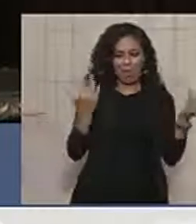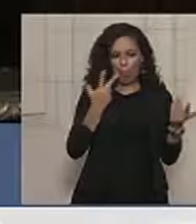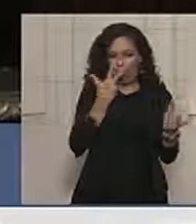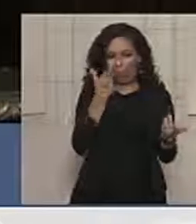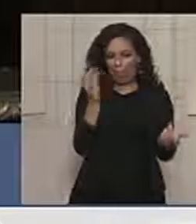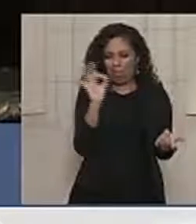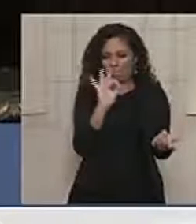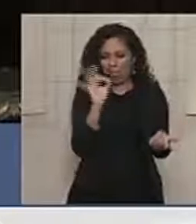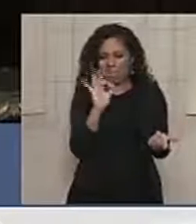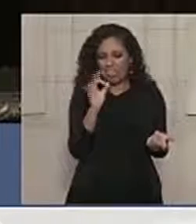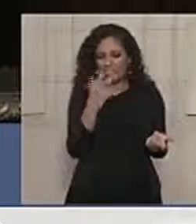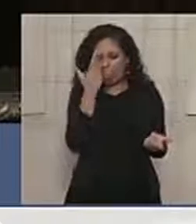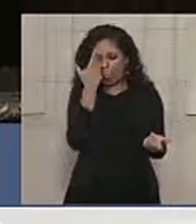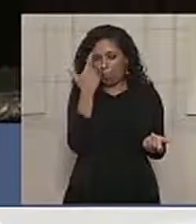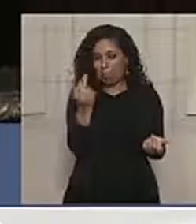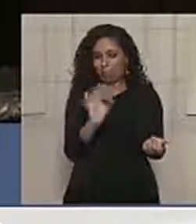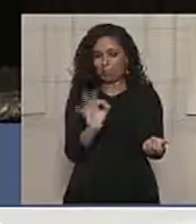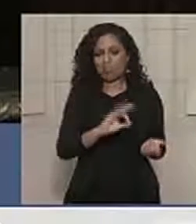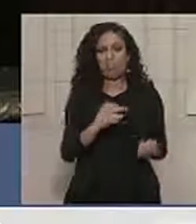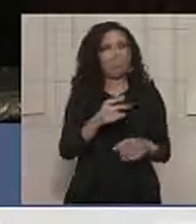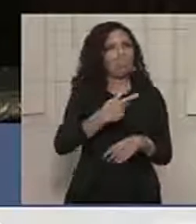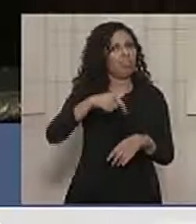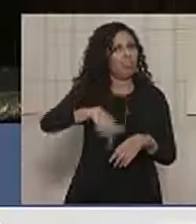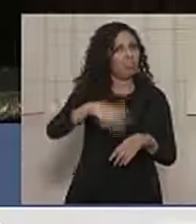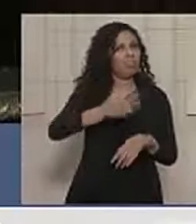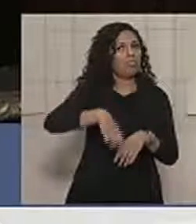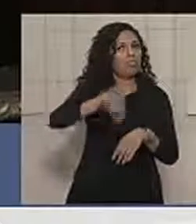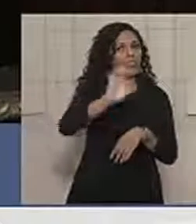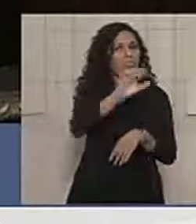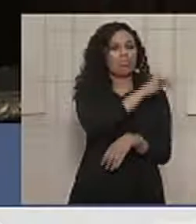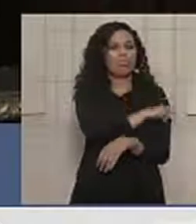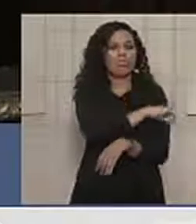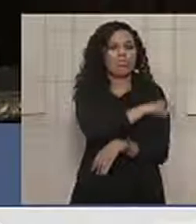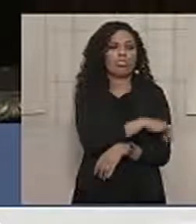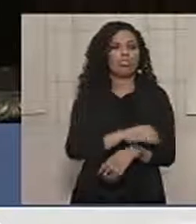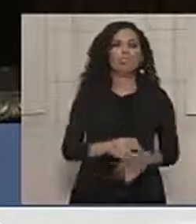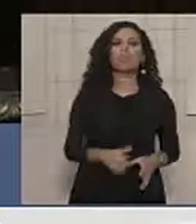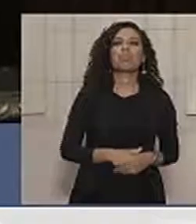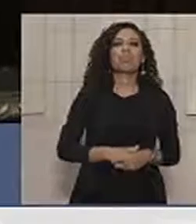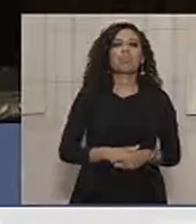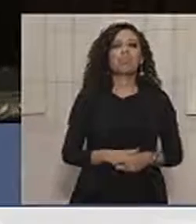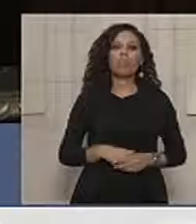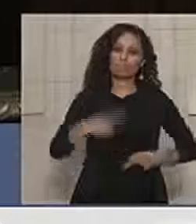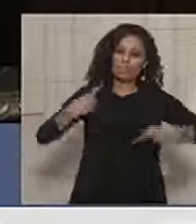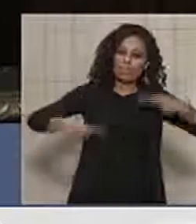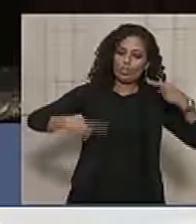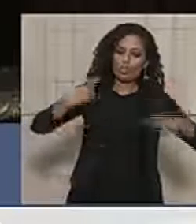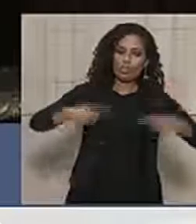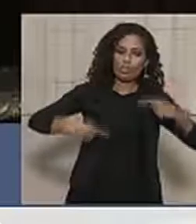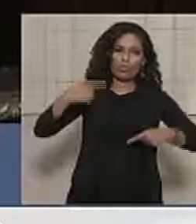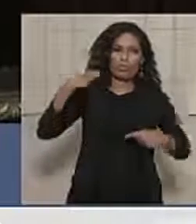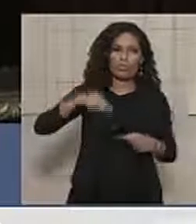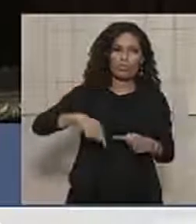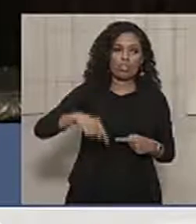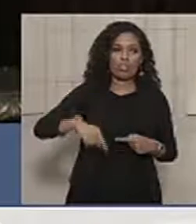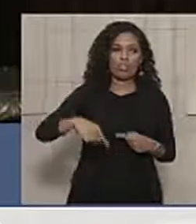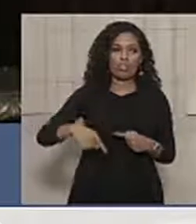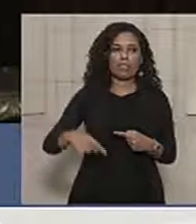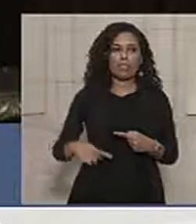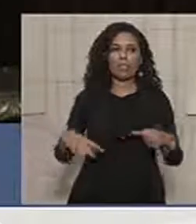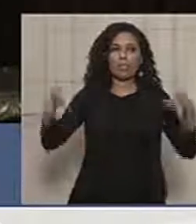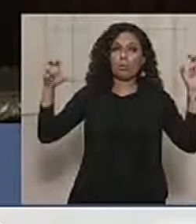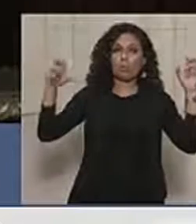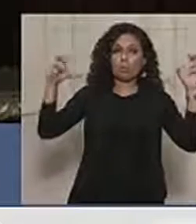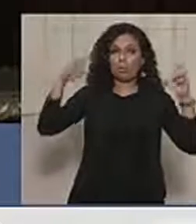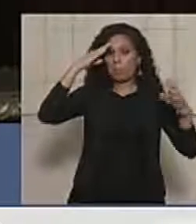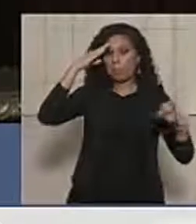se instalou no estado brasileiro e no estado do Rio de Janeiro. Discutir aqui a questão